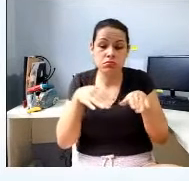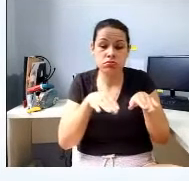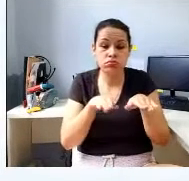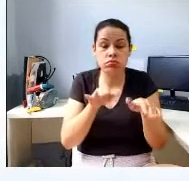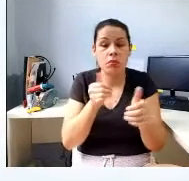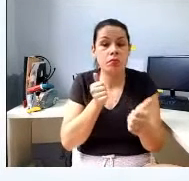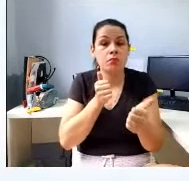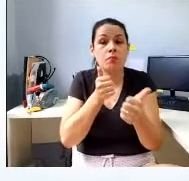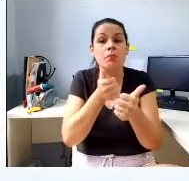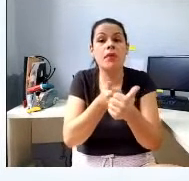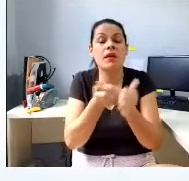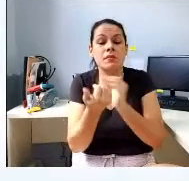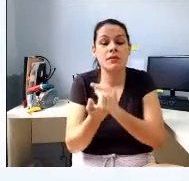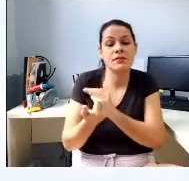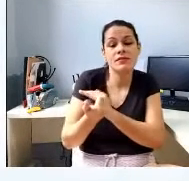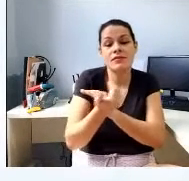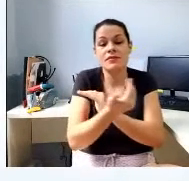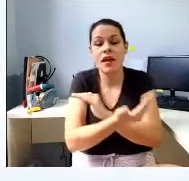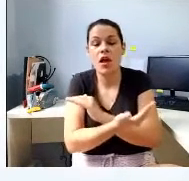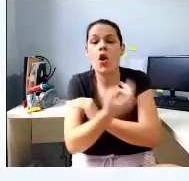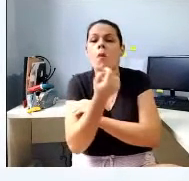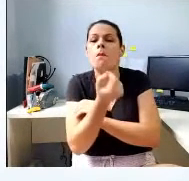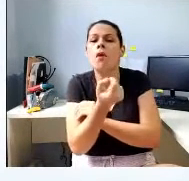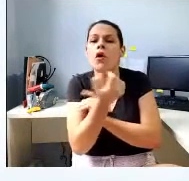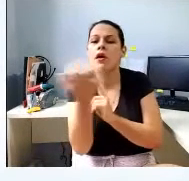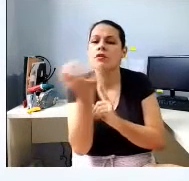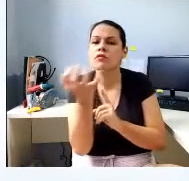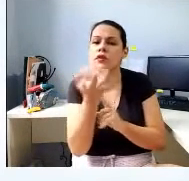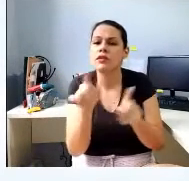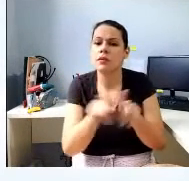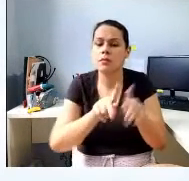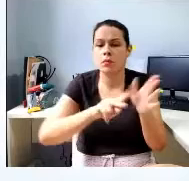estranho, externo, pouco efetivo